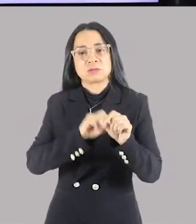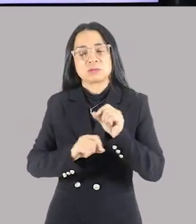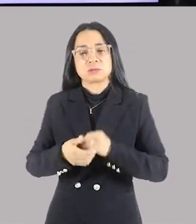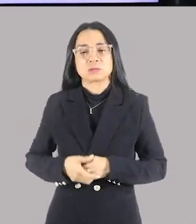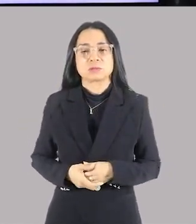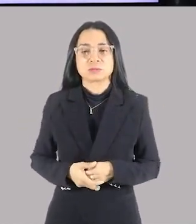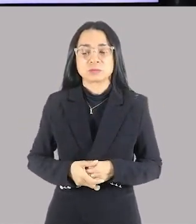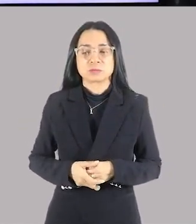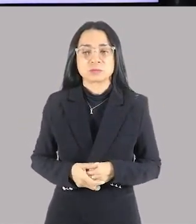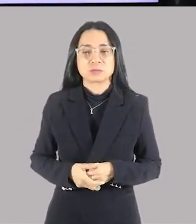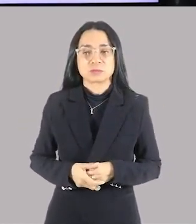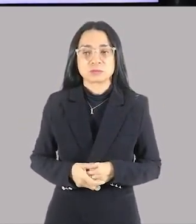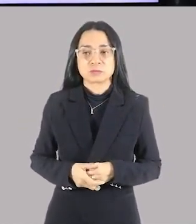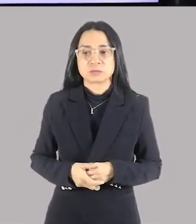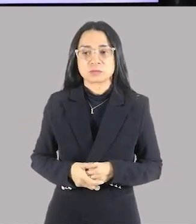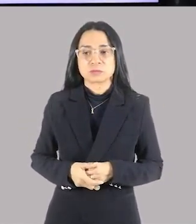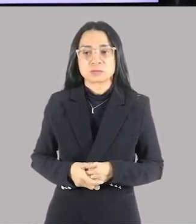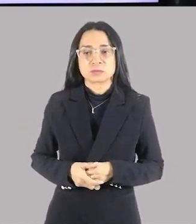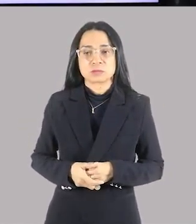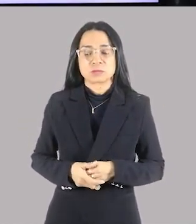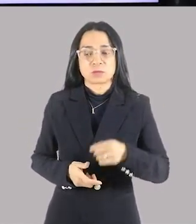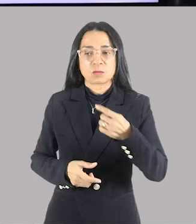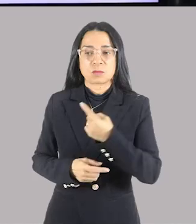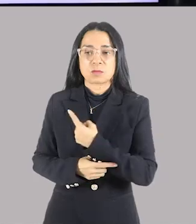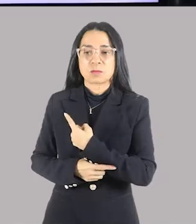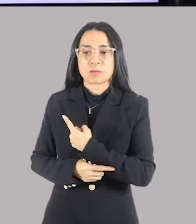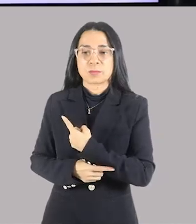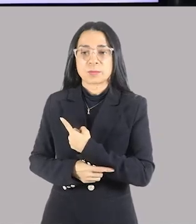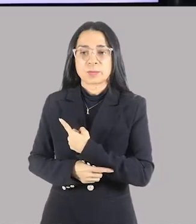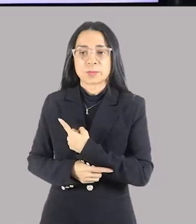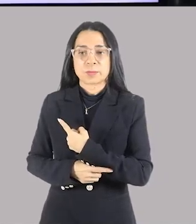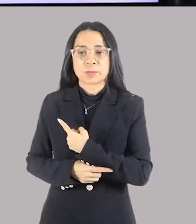subordinados. Perfeito? Previstos diretamente na Constituição.